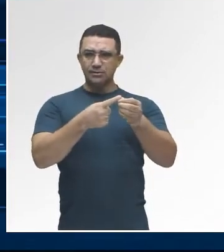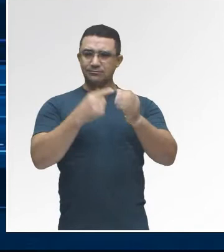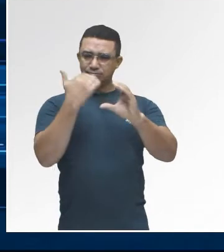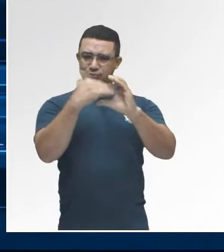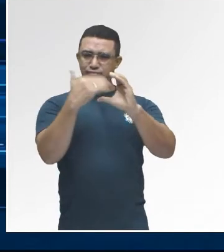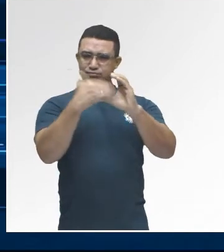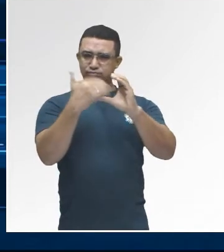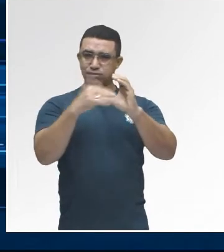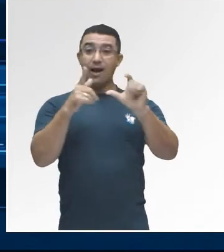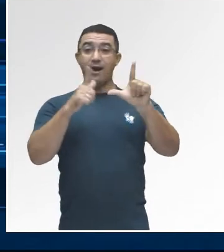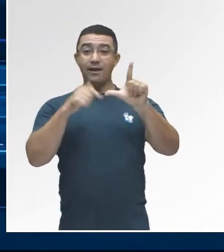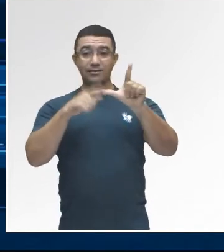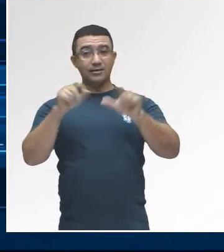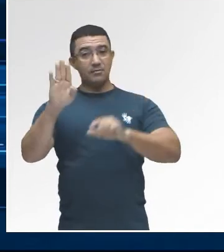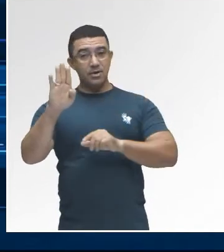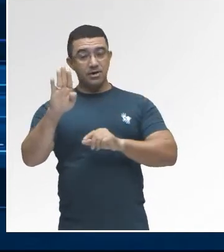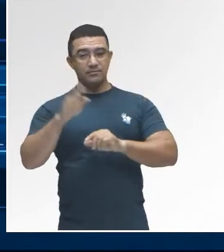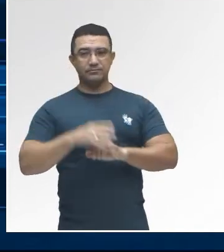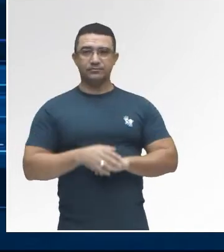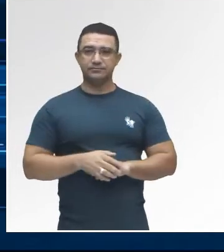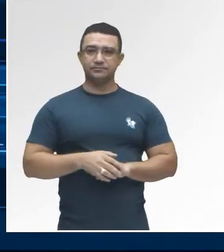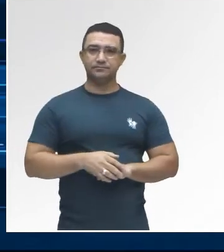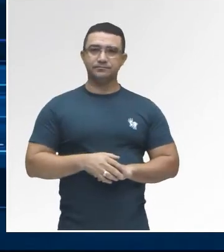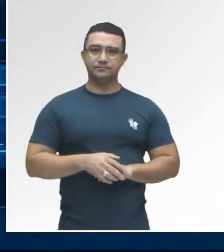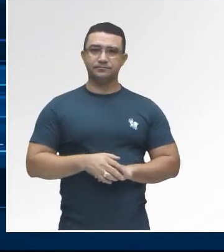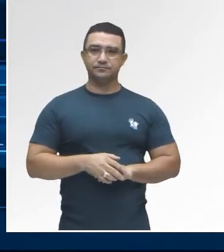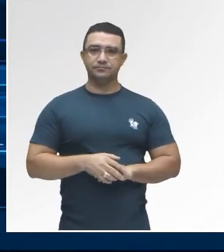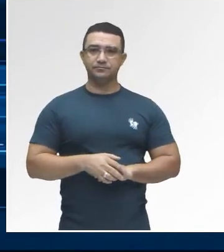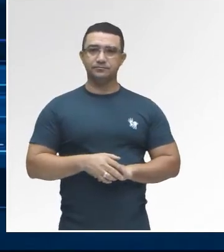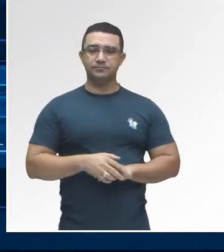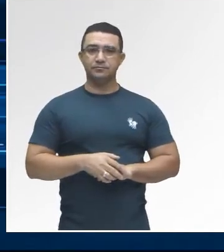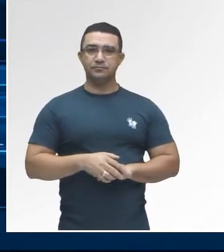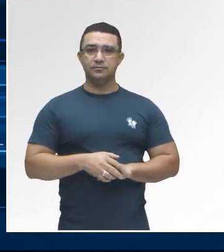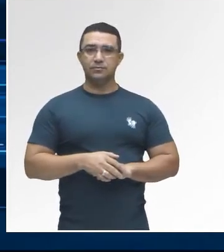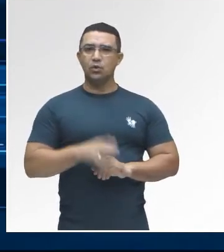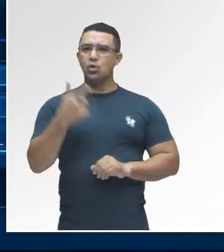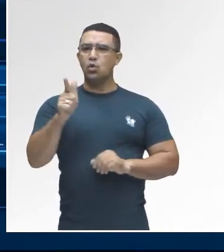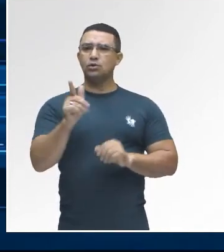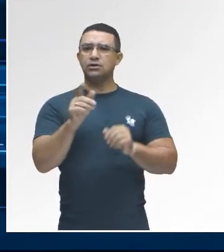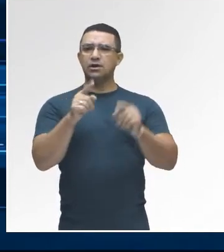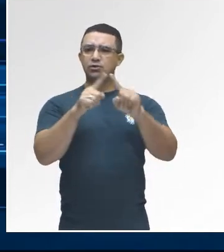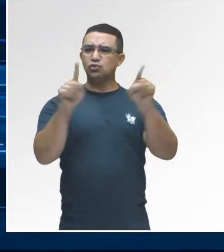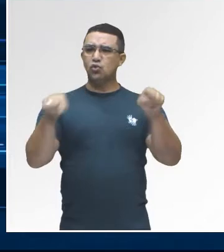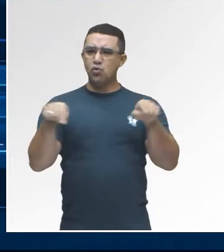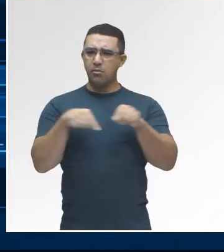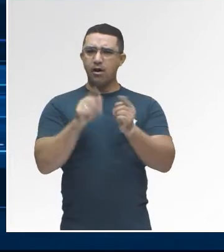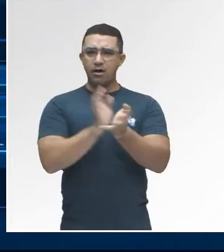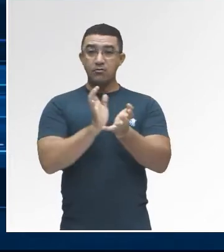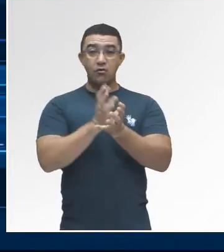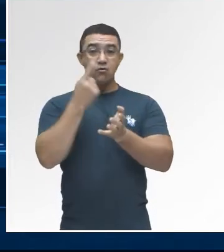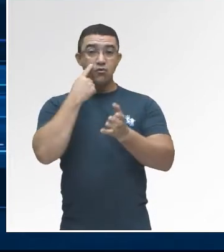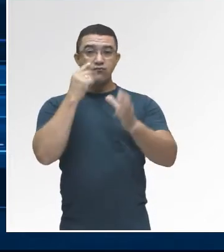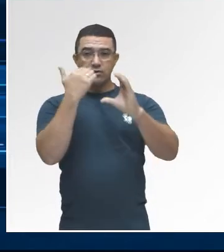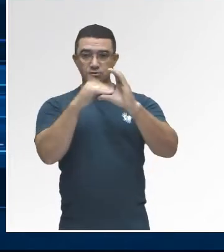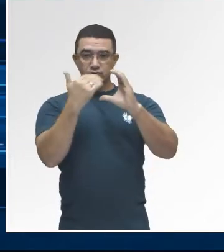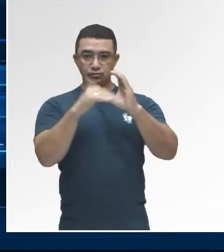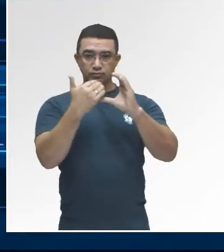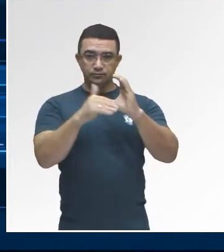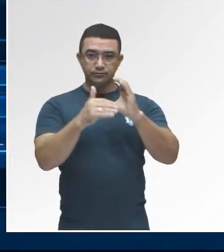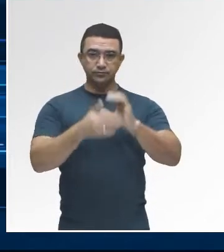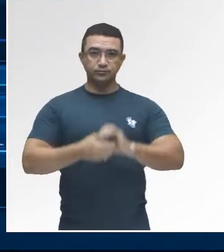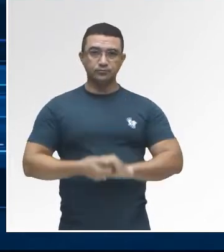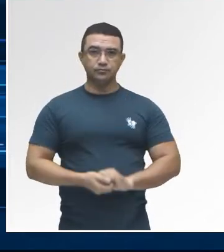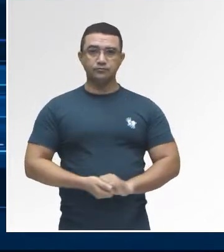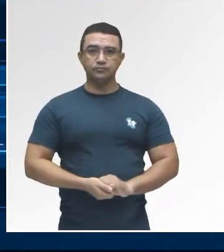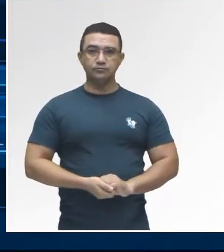letra B é a resposta certa, será que é isso mesmo, né? Vamos ver se outra turma responde aí, estou esperando a participação dos alunos. Let's go.